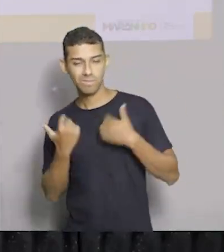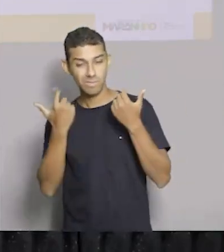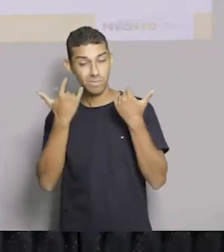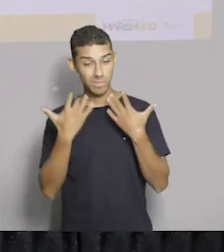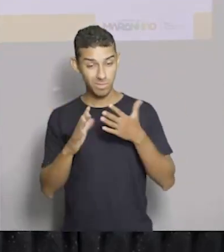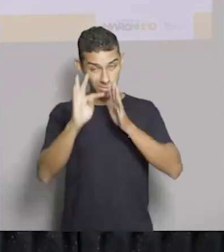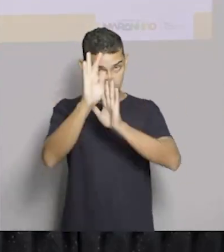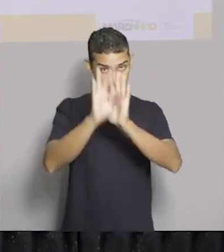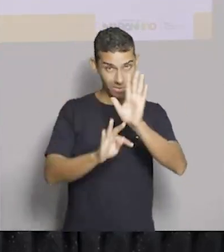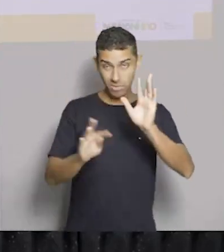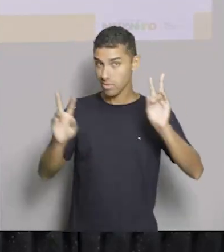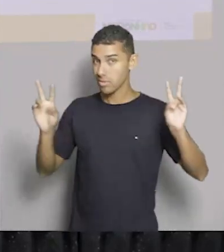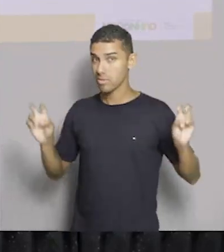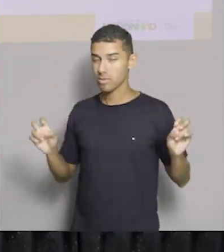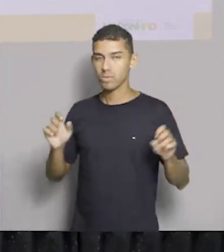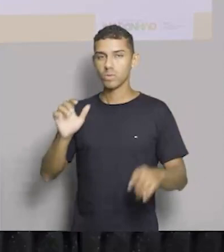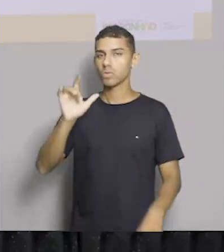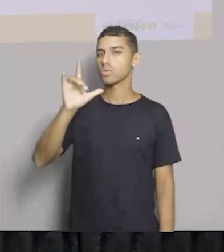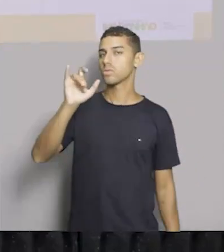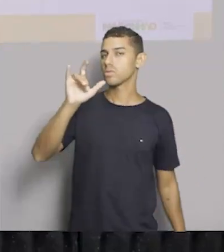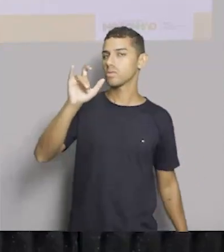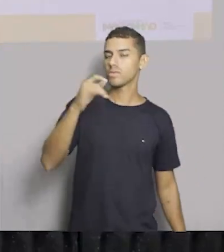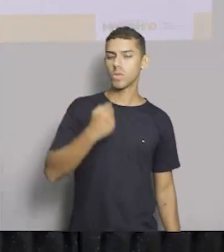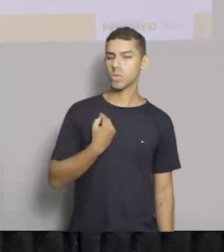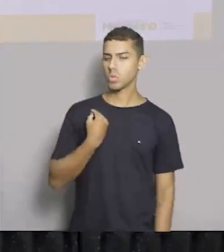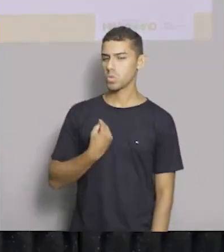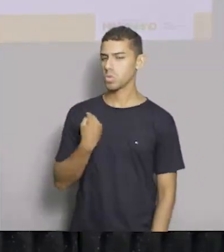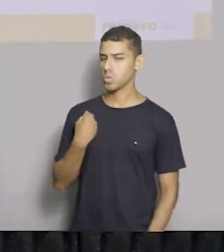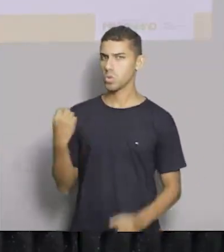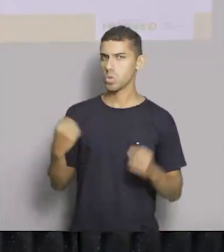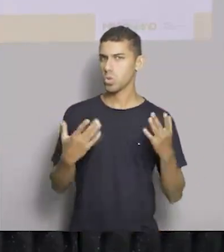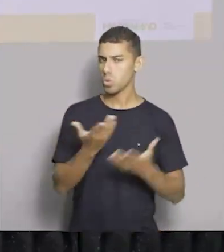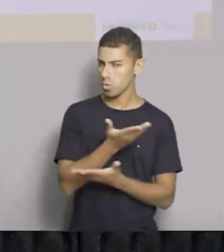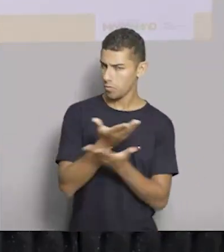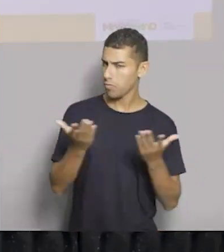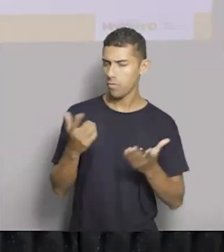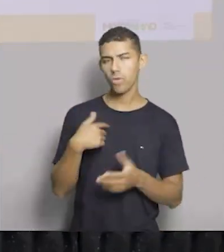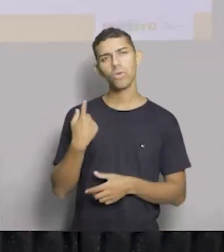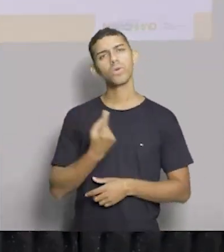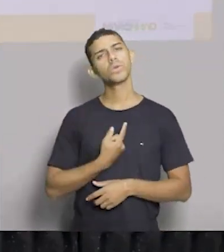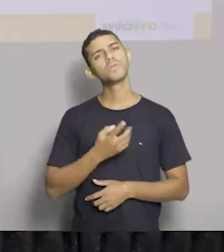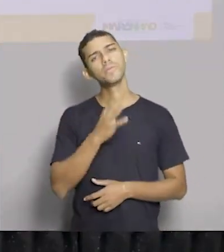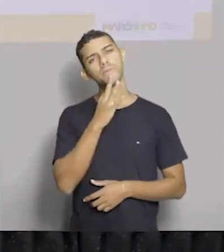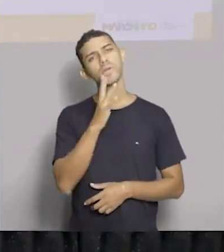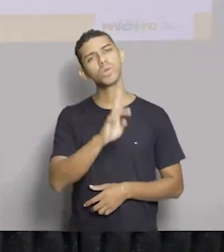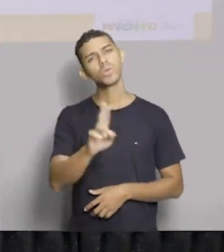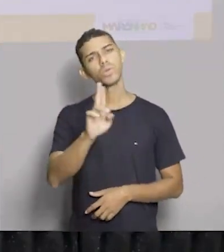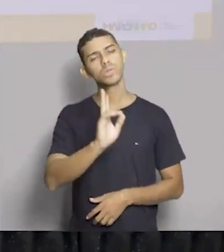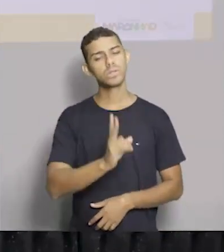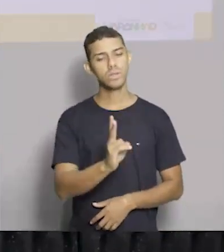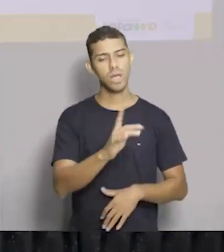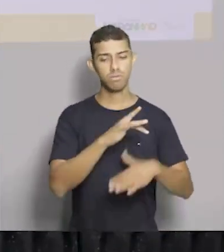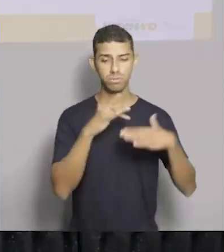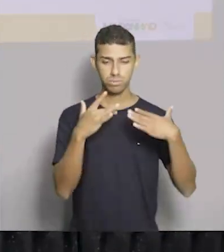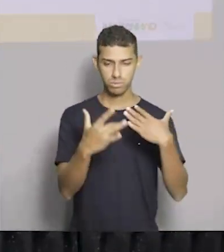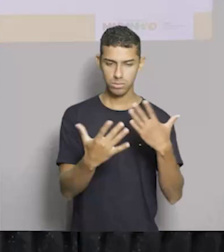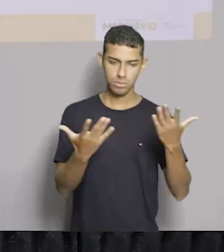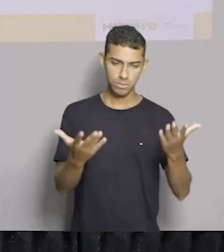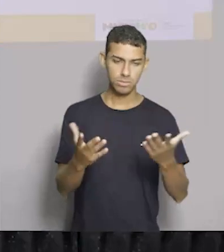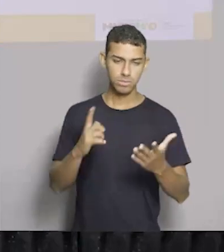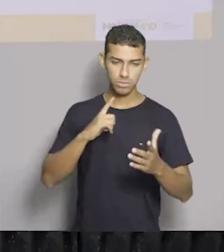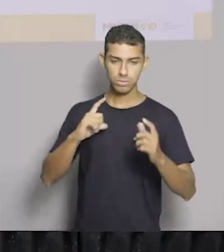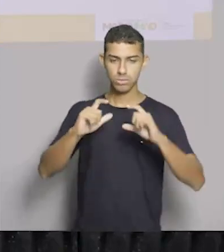sobre Instagram, um assunto da atualidade, um assunto em que nós reconhecemos. Esse texto tem um